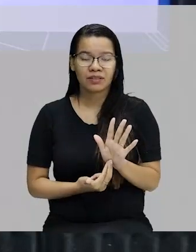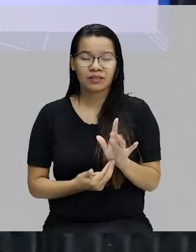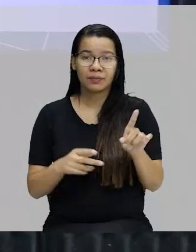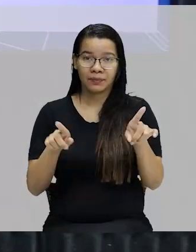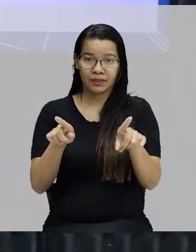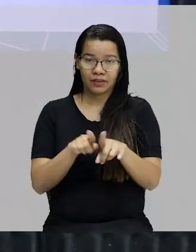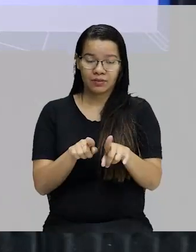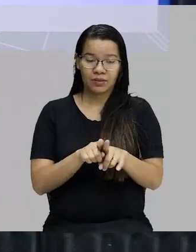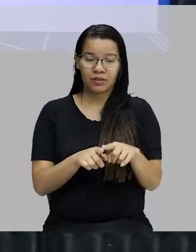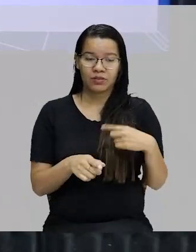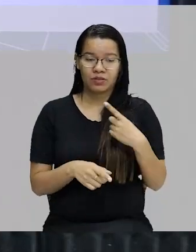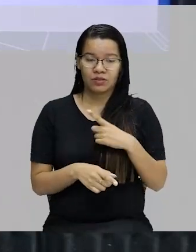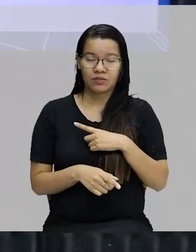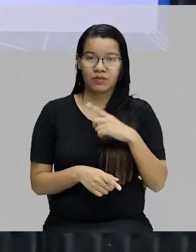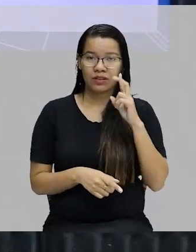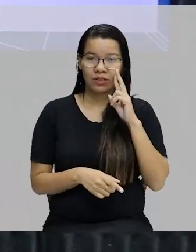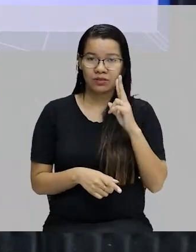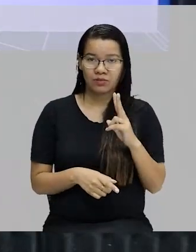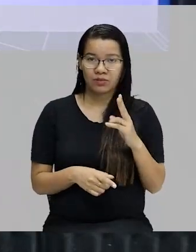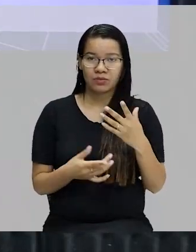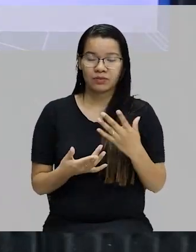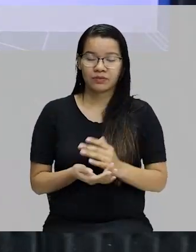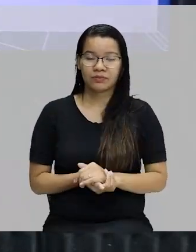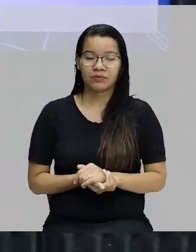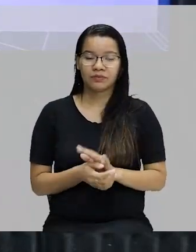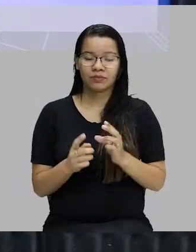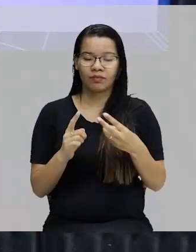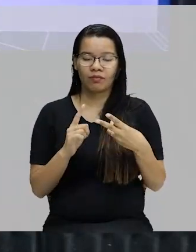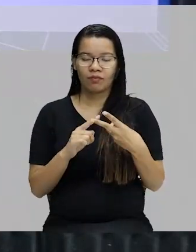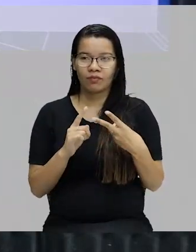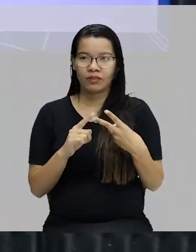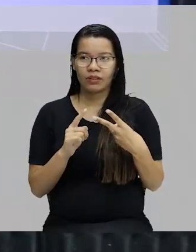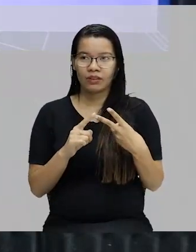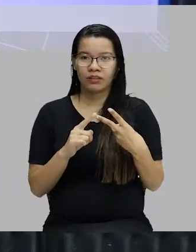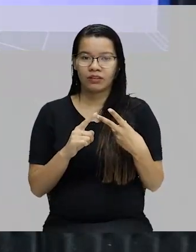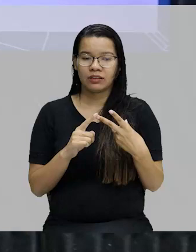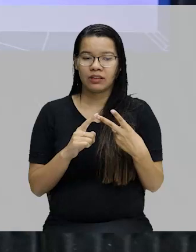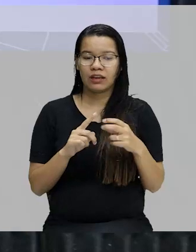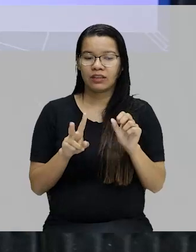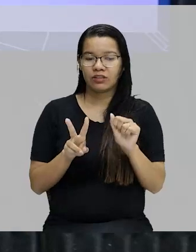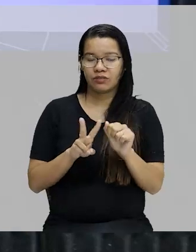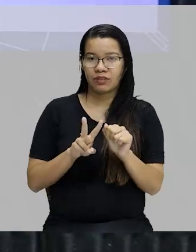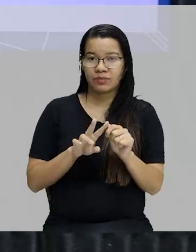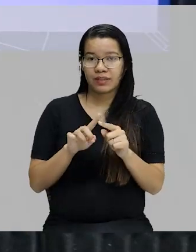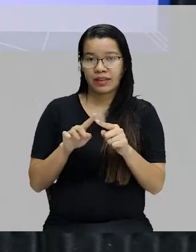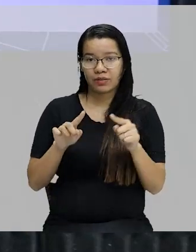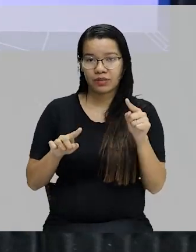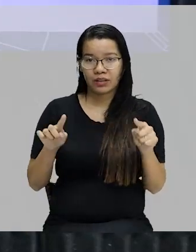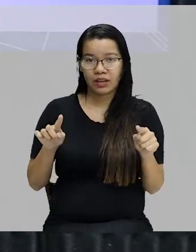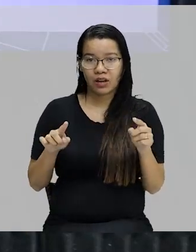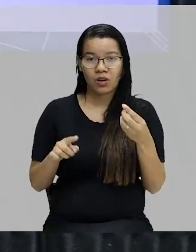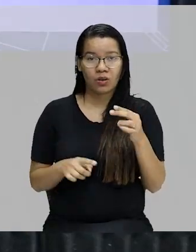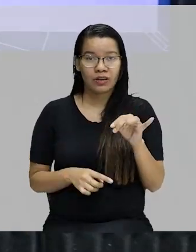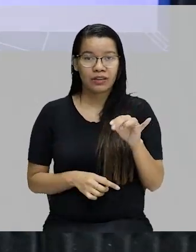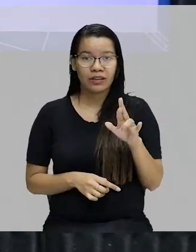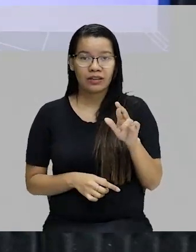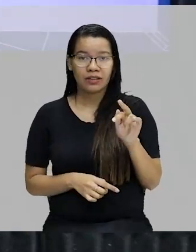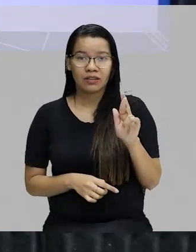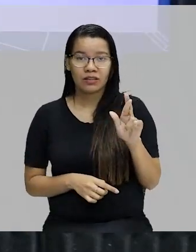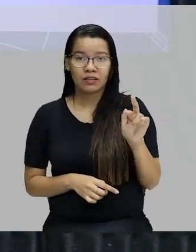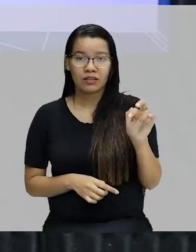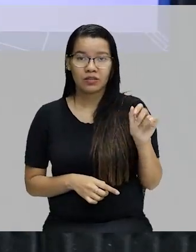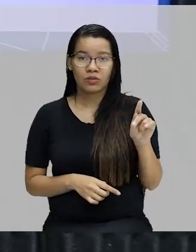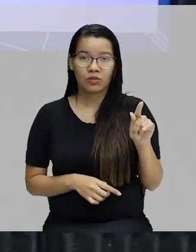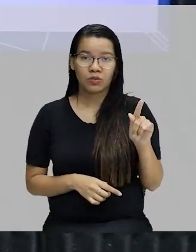Vamos ver regular and irregular adverbs. Então, tanto os advérbios regulares e irregulares, existe